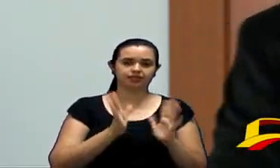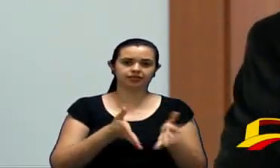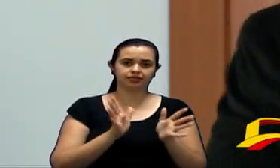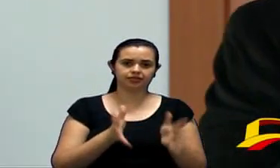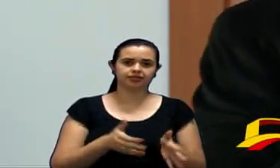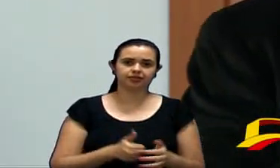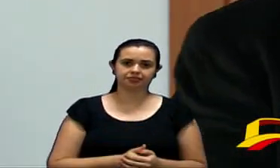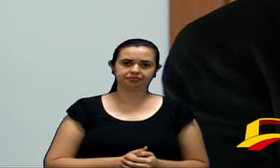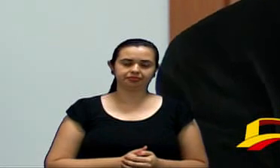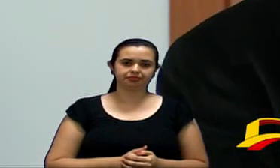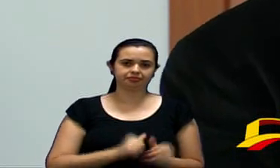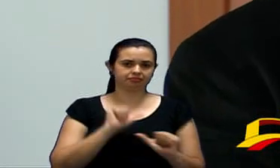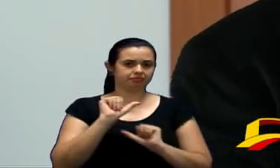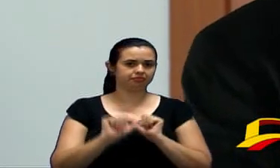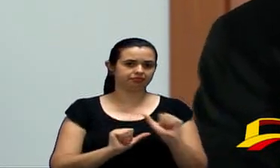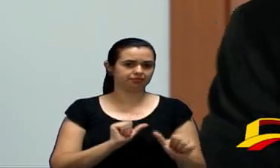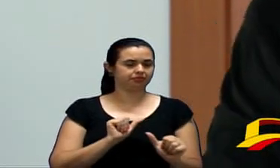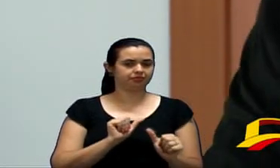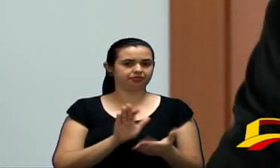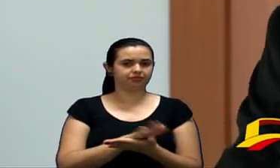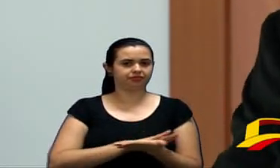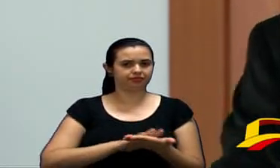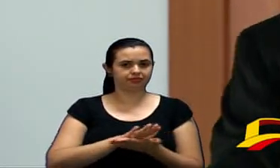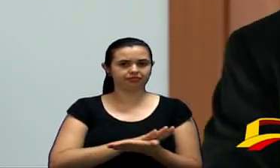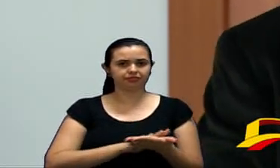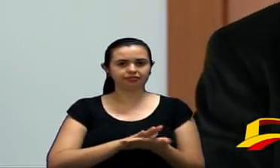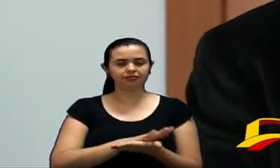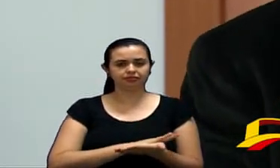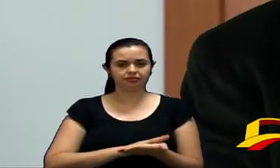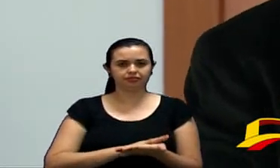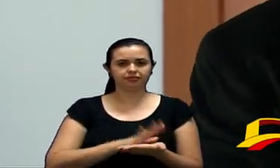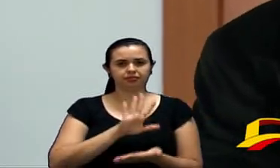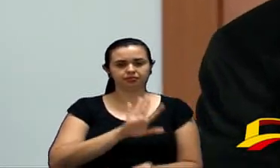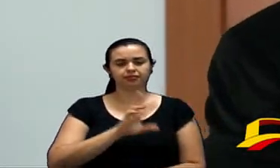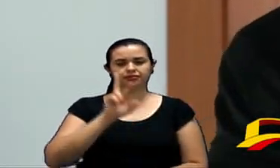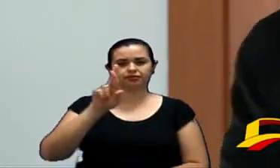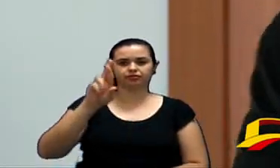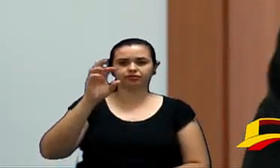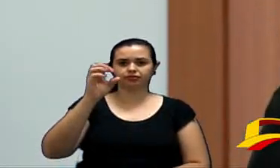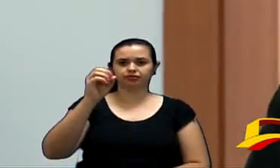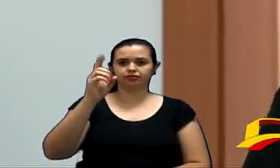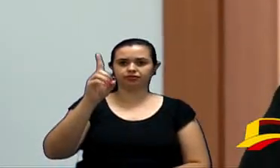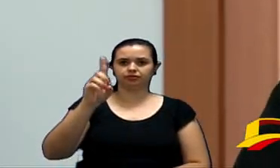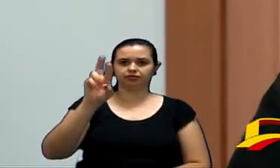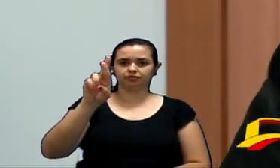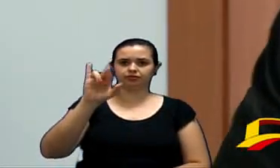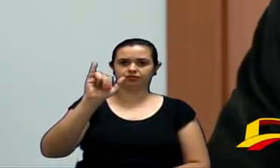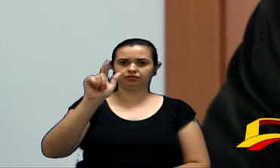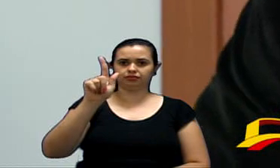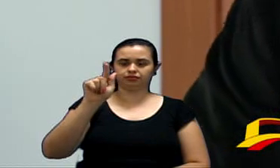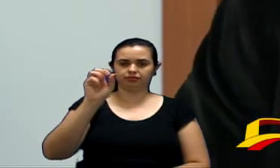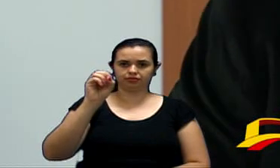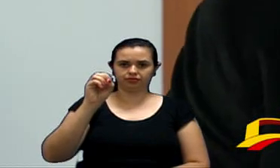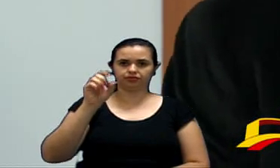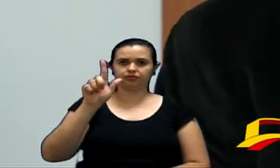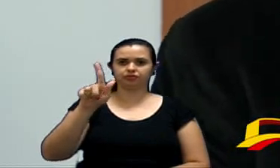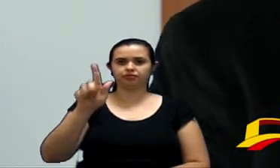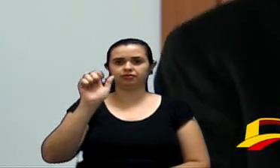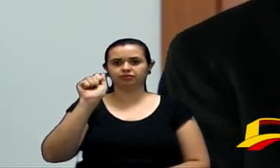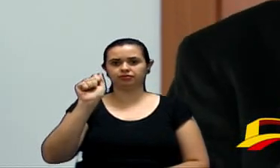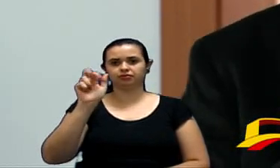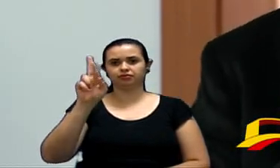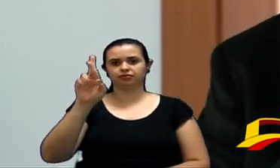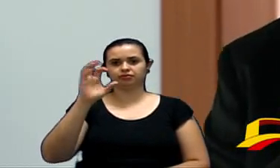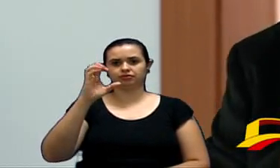nada. Ele não vai fazer nada porque é mais do mesmo. Só que tá, o Fábio está escrevendo. É mais do mesmo, João. Então, a gente vai